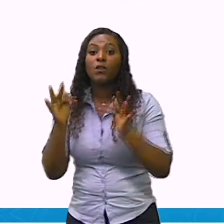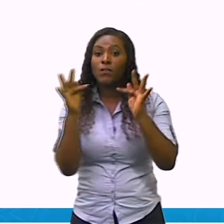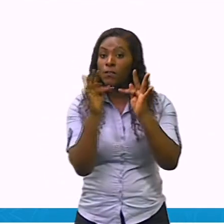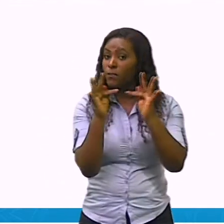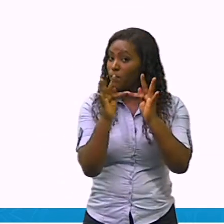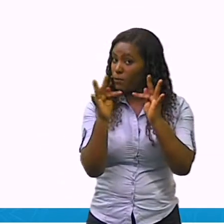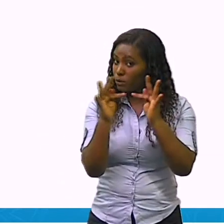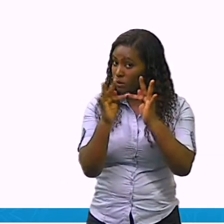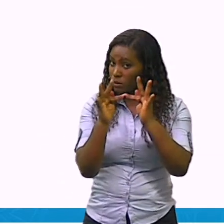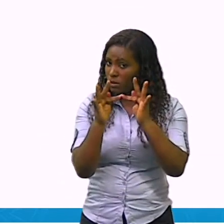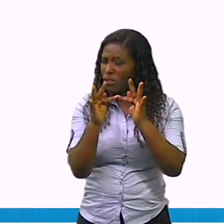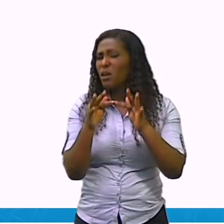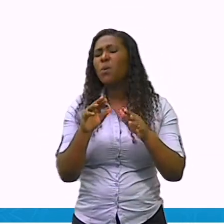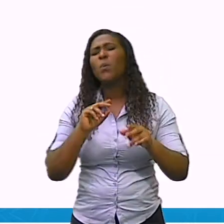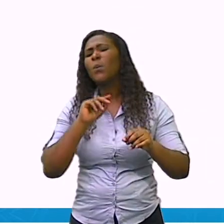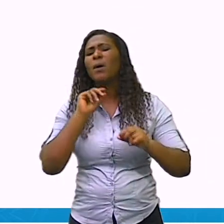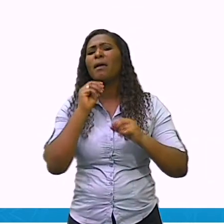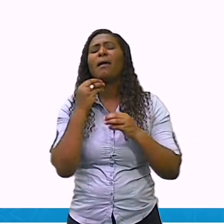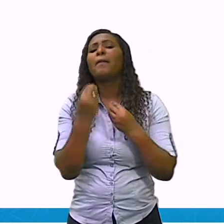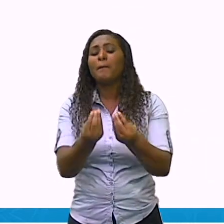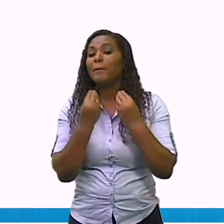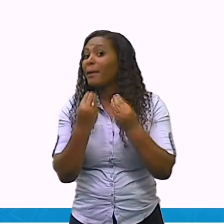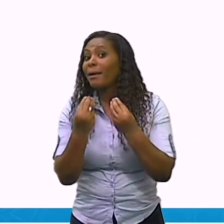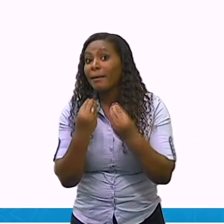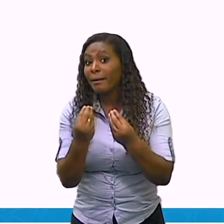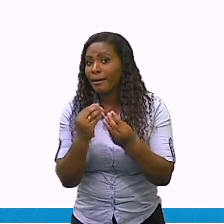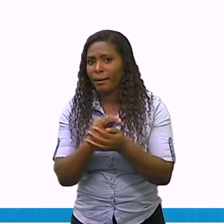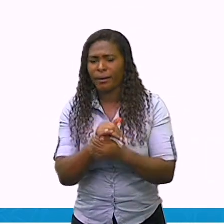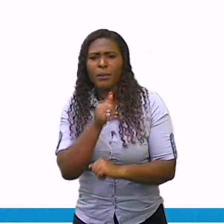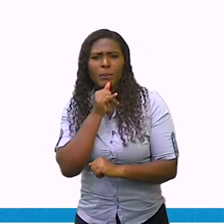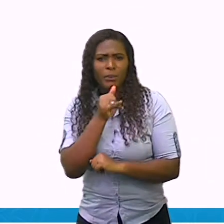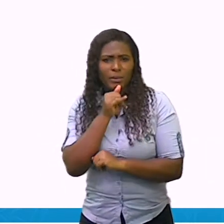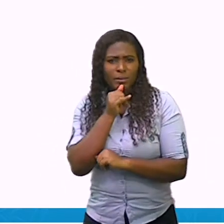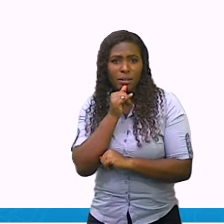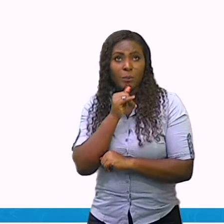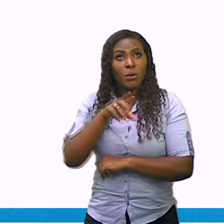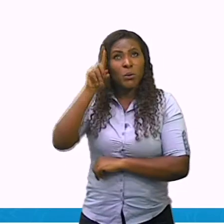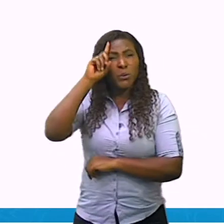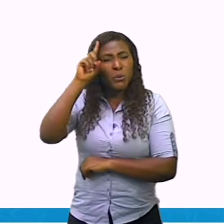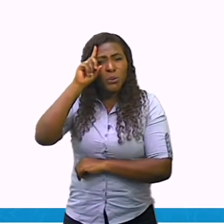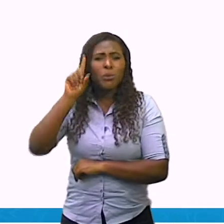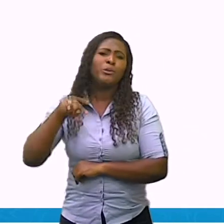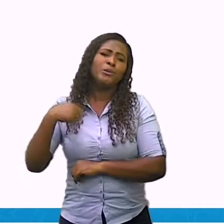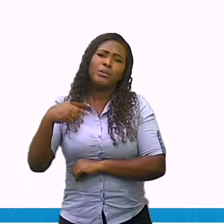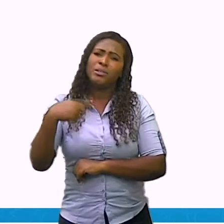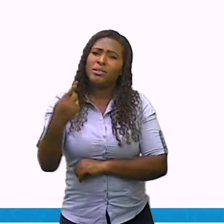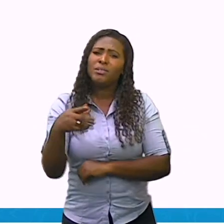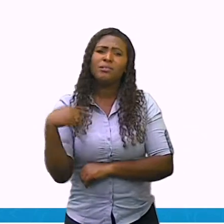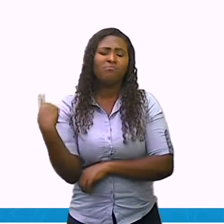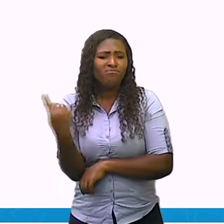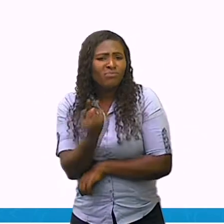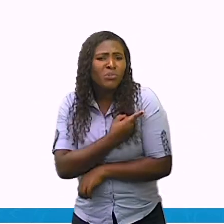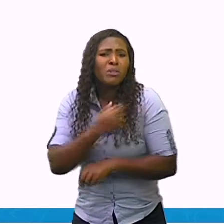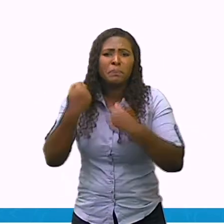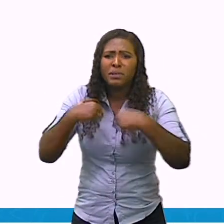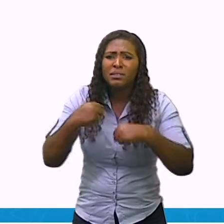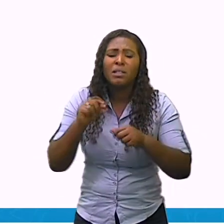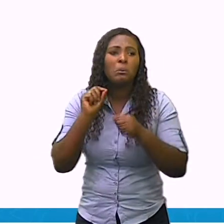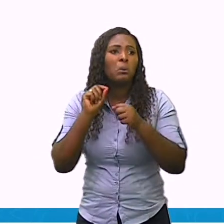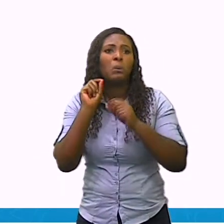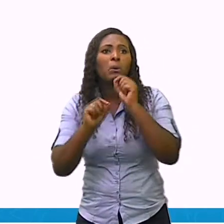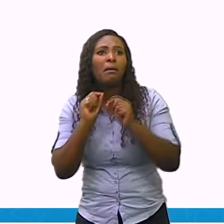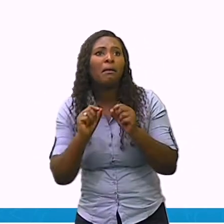as grandezas se relacionam é uma prática necessária em diversas